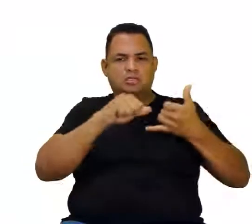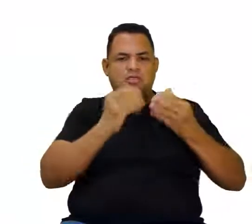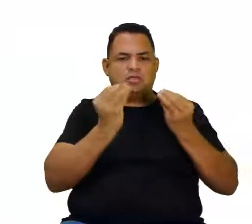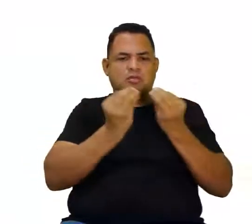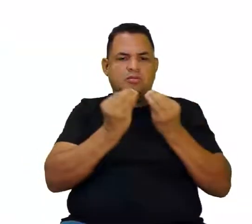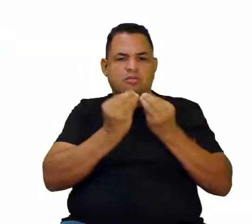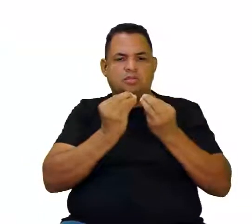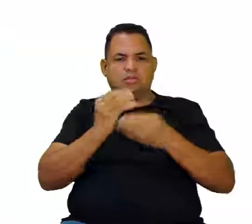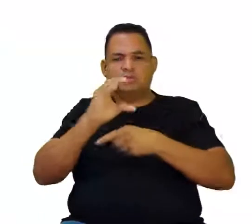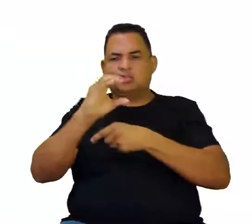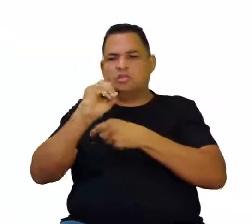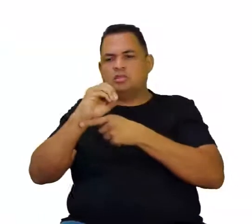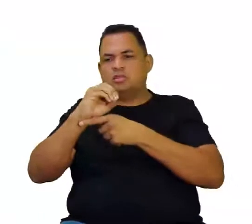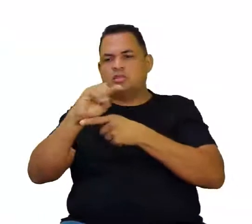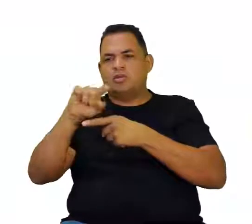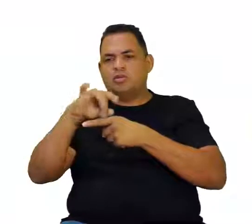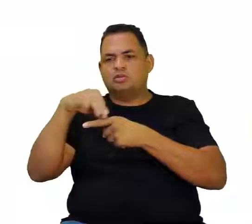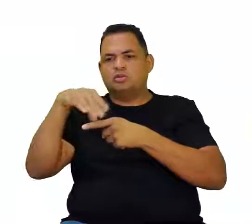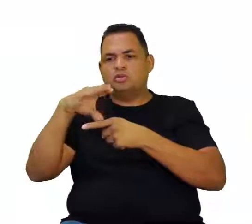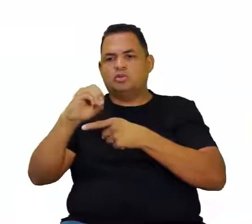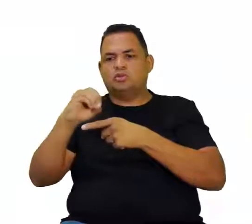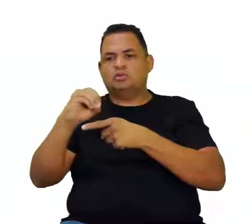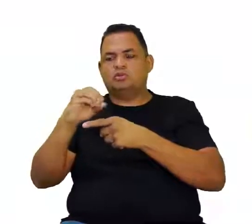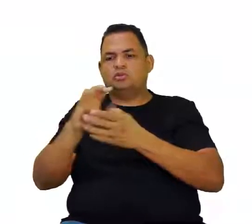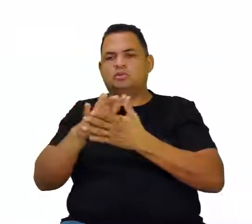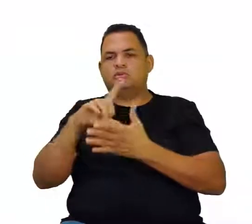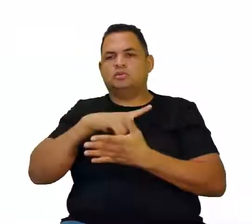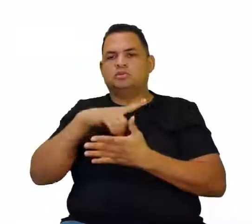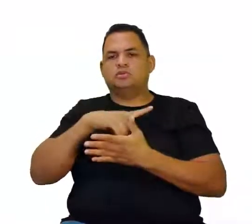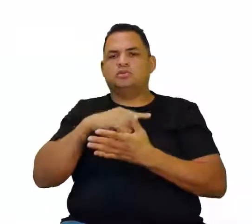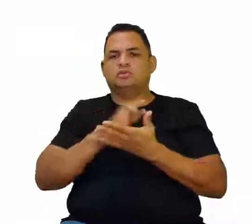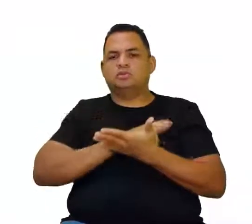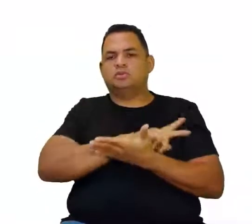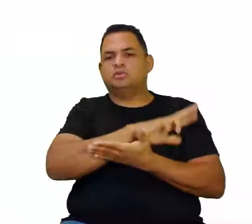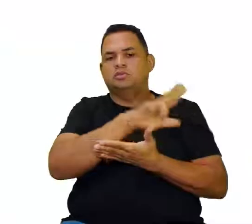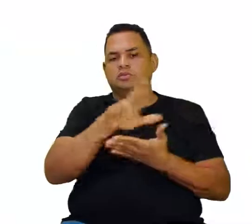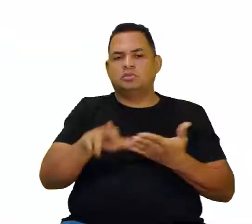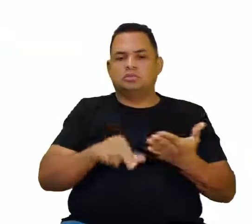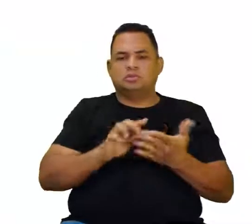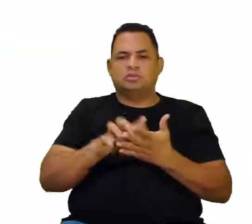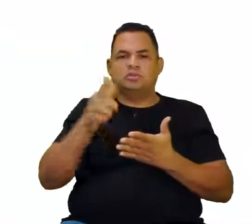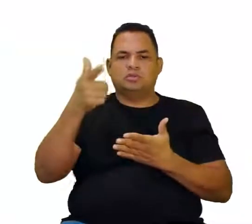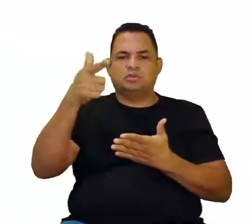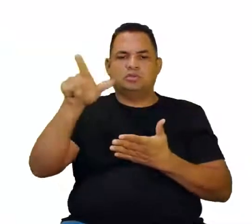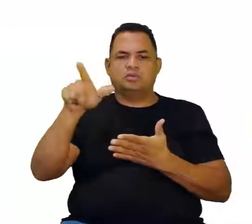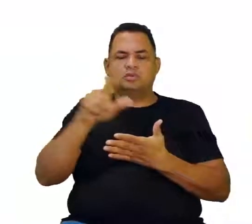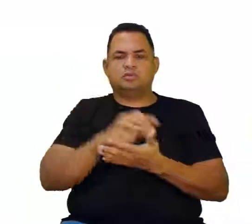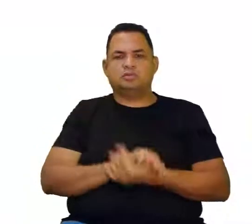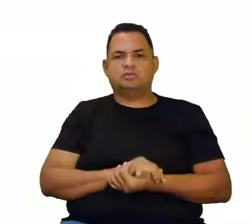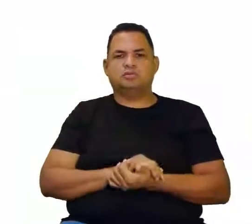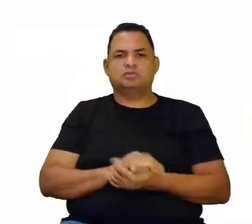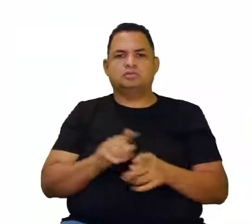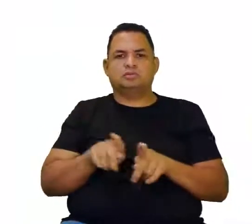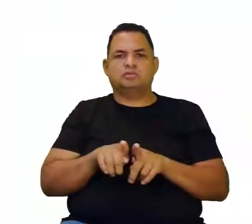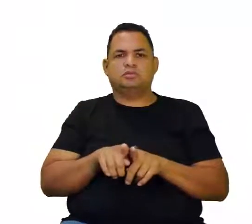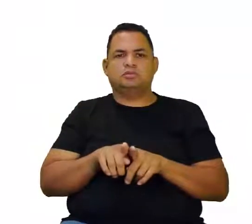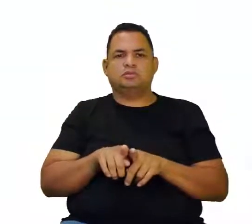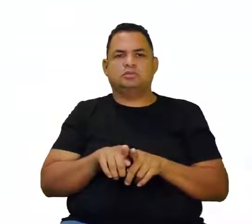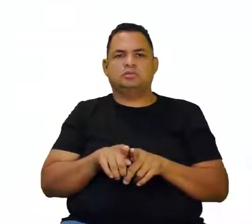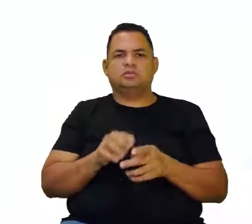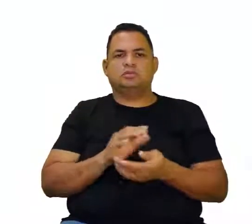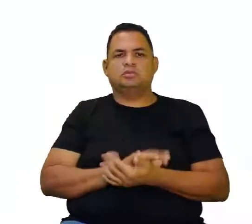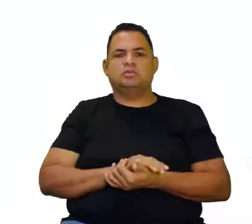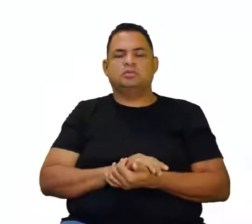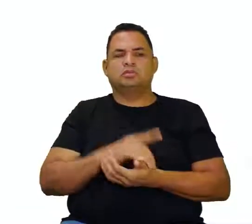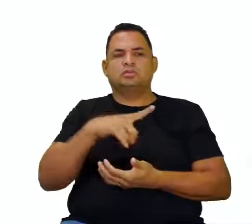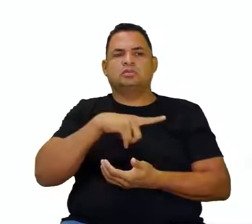de ozônio, é como se fosse um efeito em cadeia, vai ocorrer com diversas outras consequentemente. Então, por isso